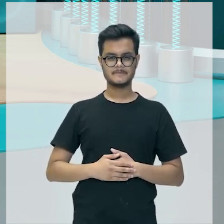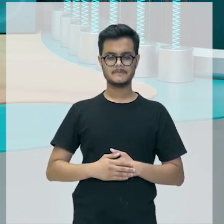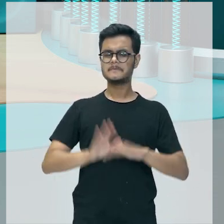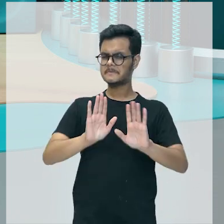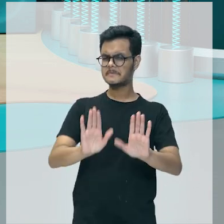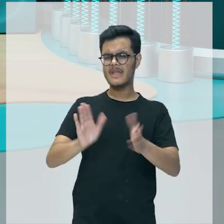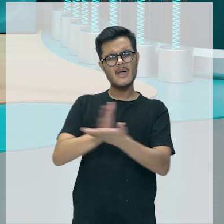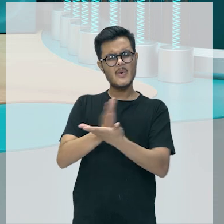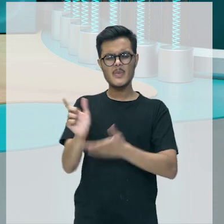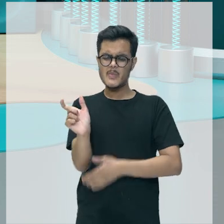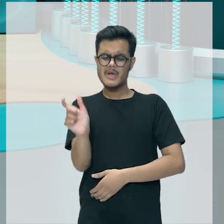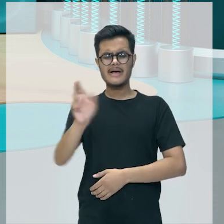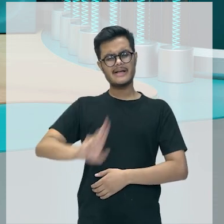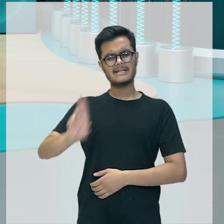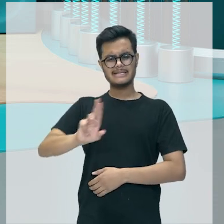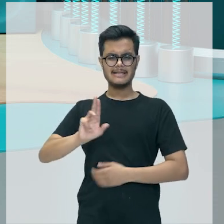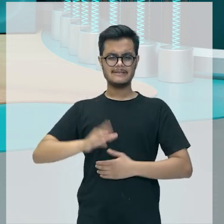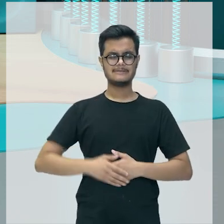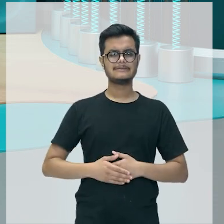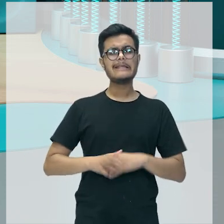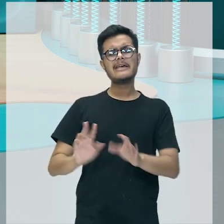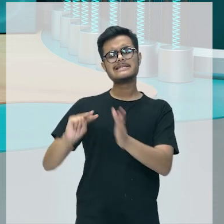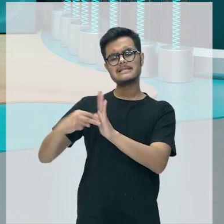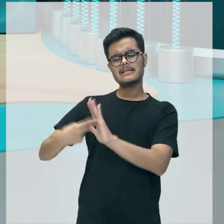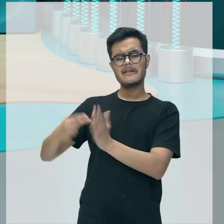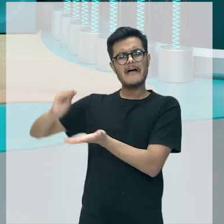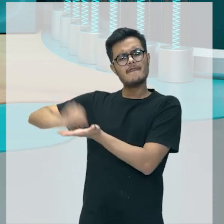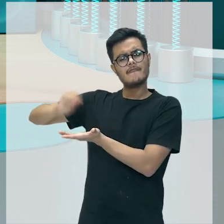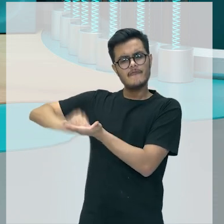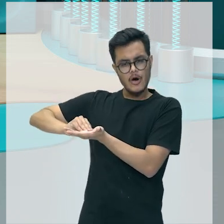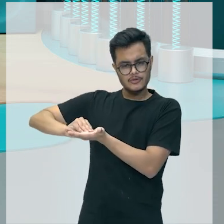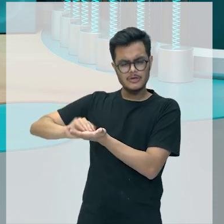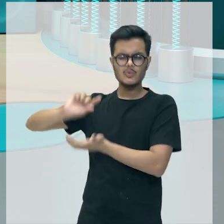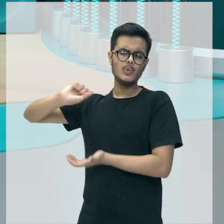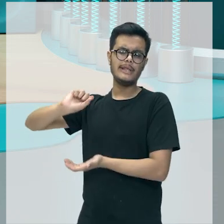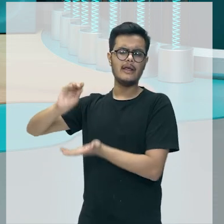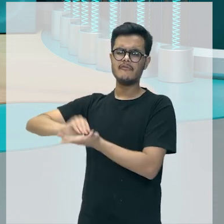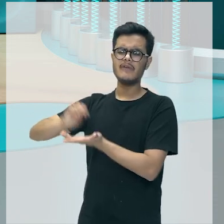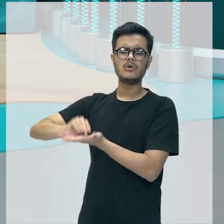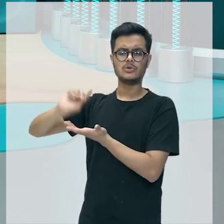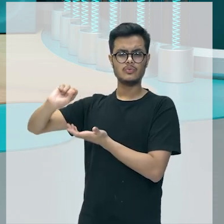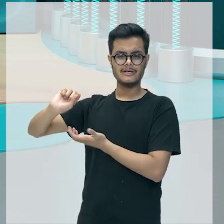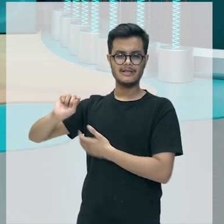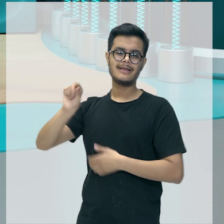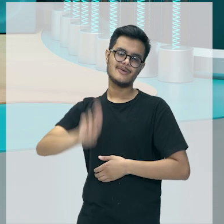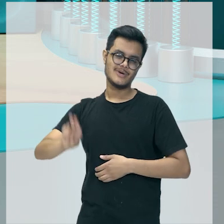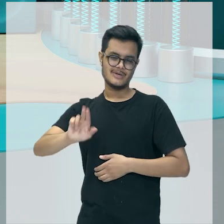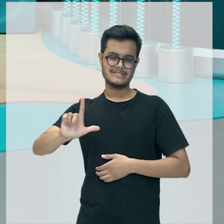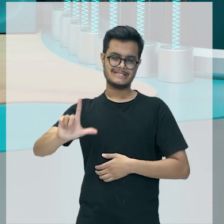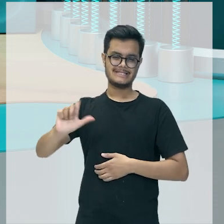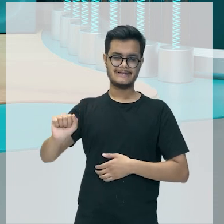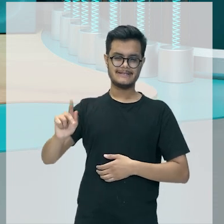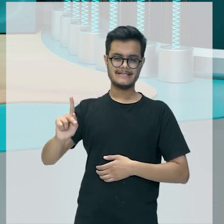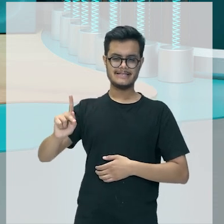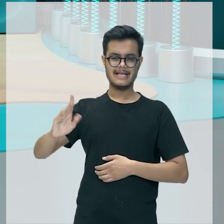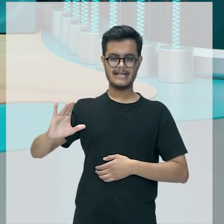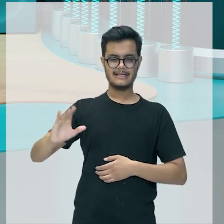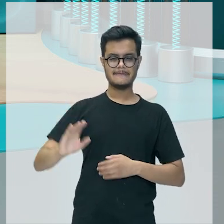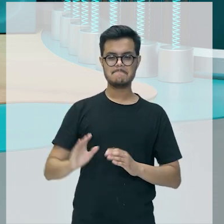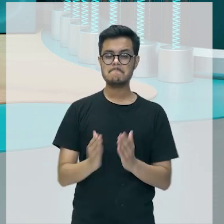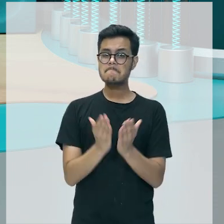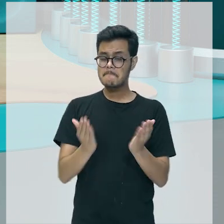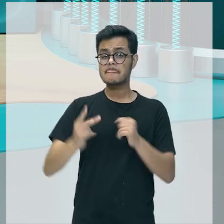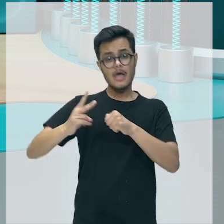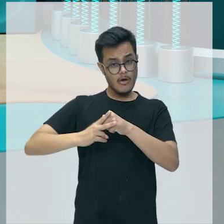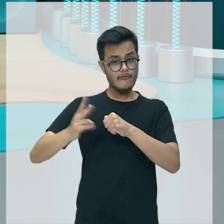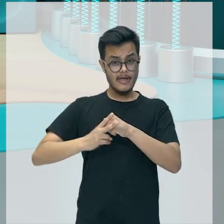mas que quer dizer que está faltando, tá bom? É quando falta algo. Então, lack é um verbo regular. Ele